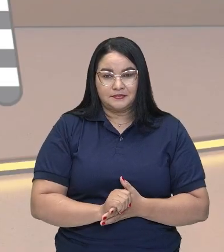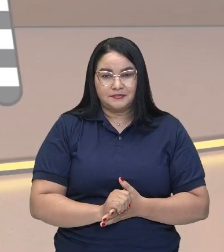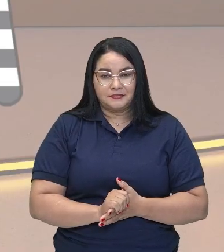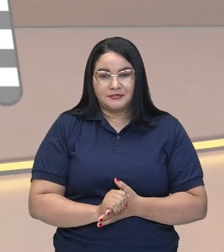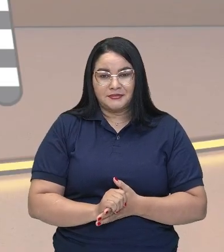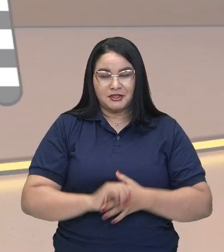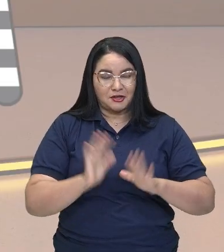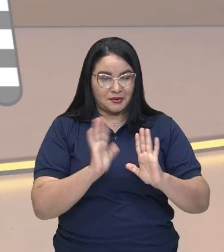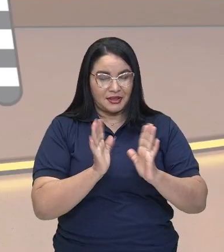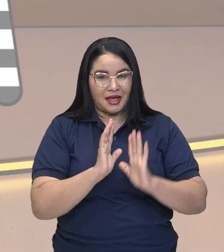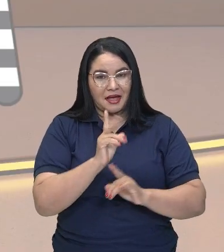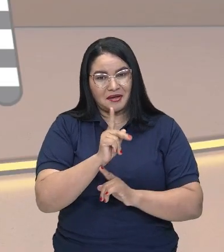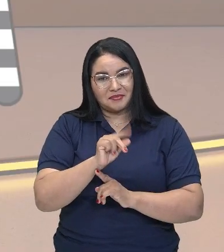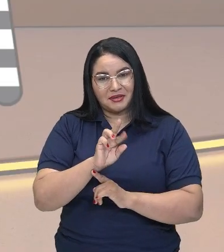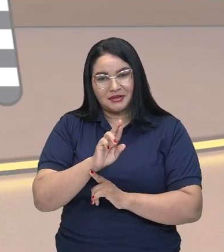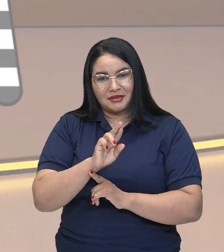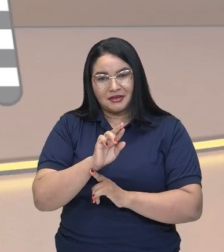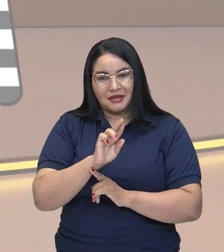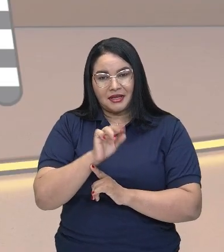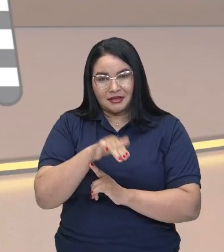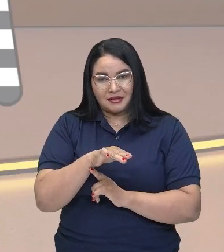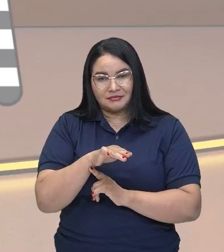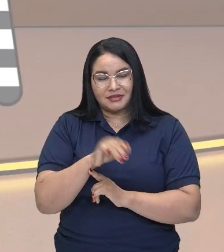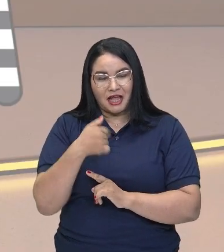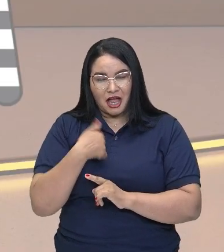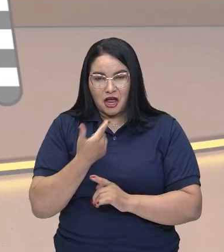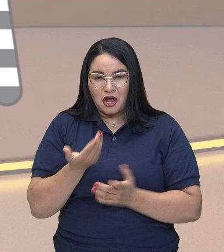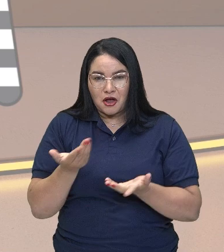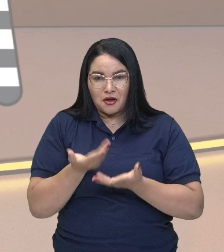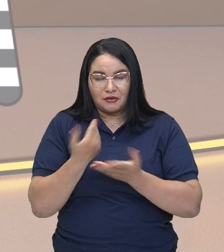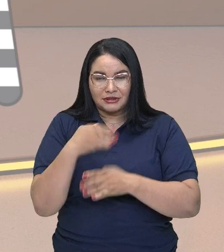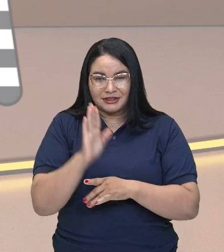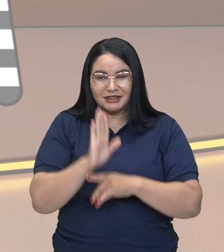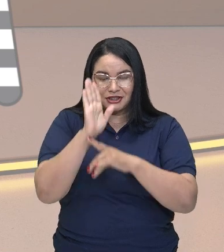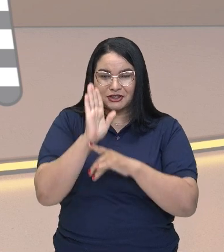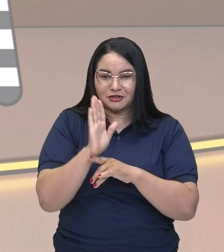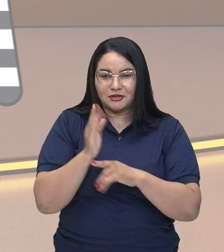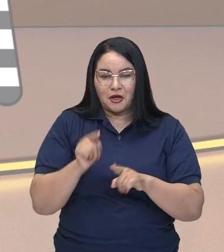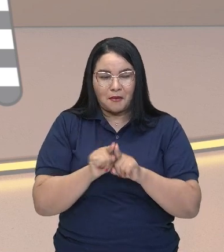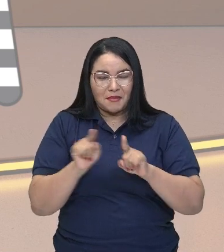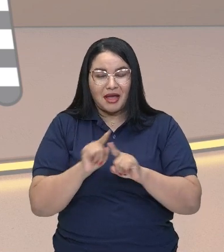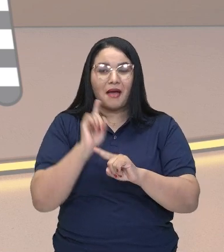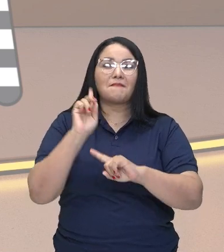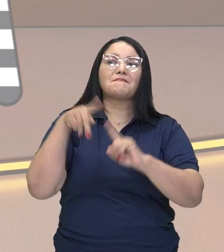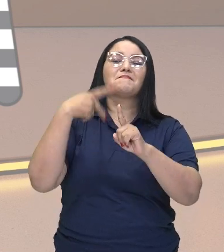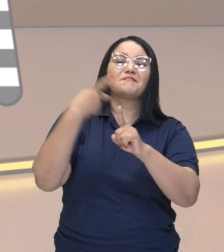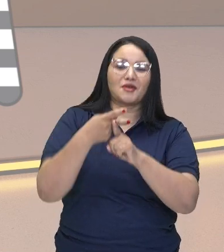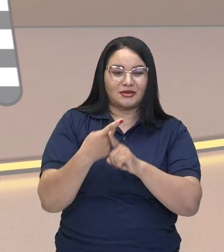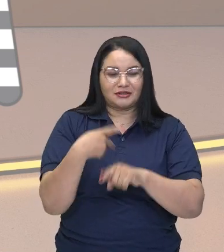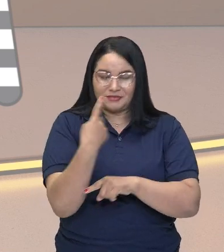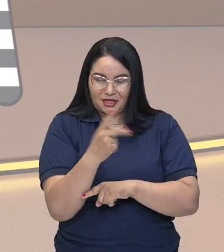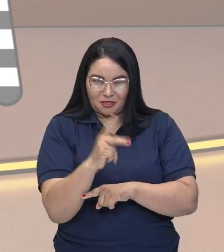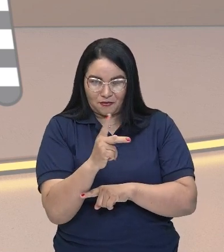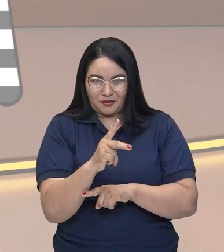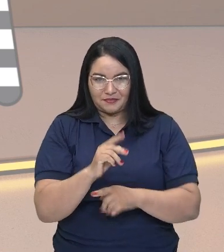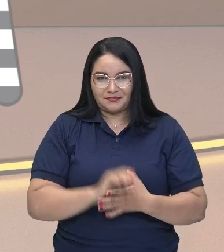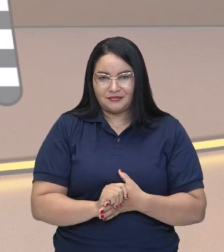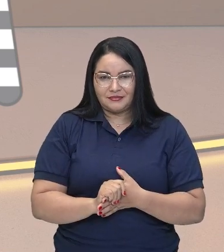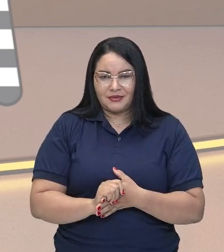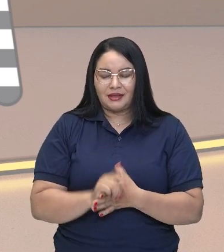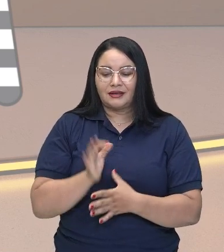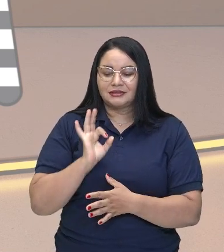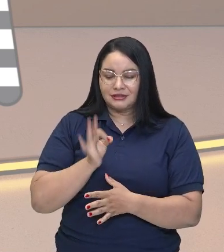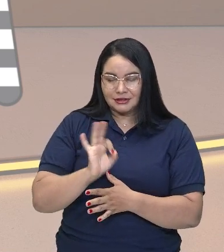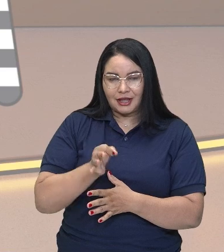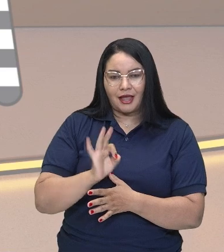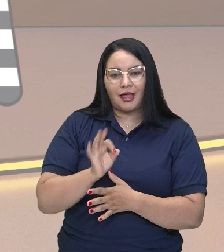Olá, PRM. Estas eleições são minhas, mas é claro que as próximas serão suas. Muito bem,